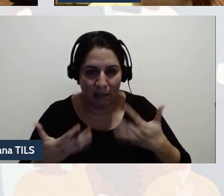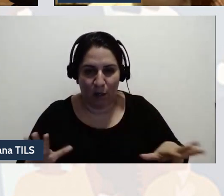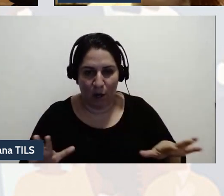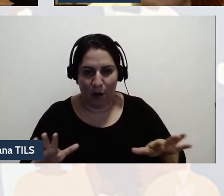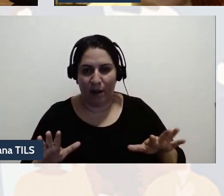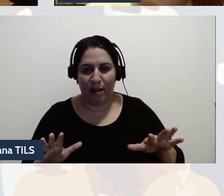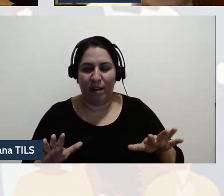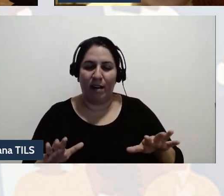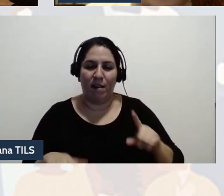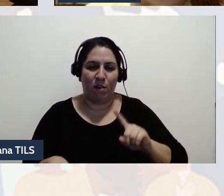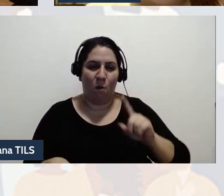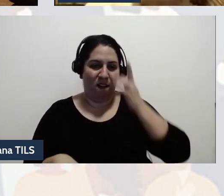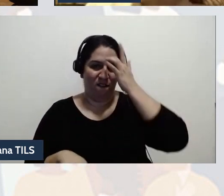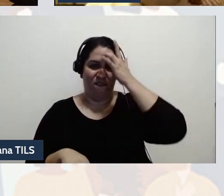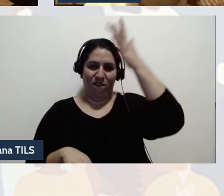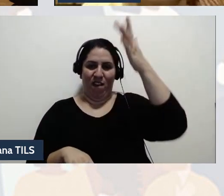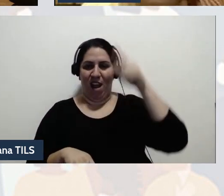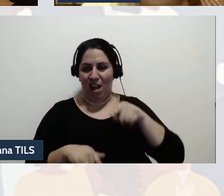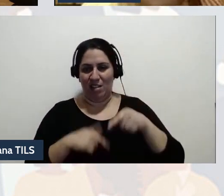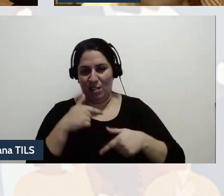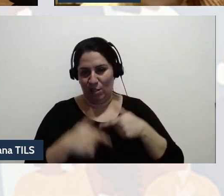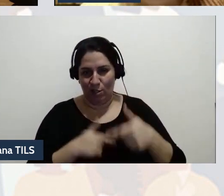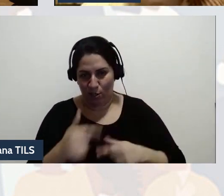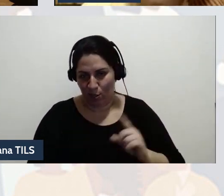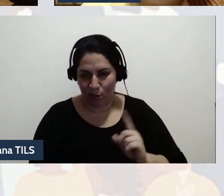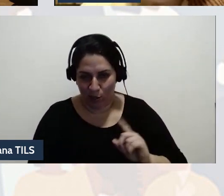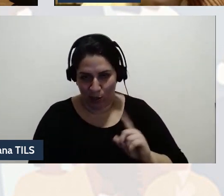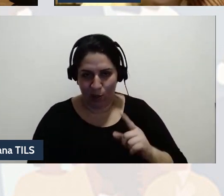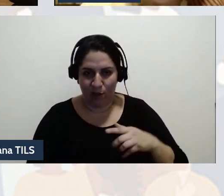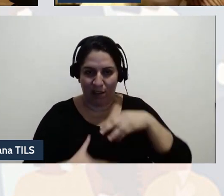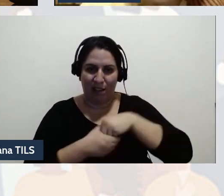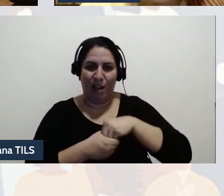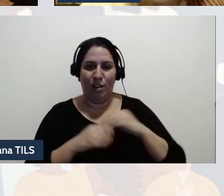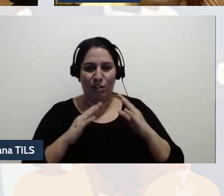essa facilidade toda, né?